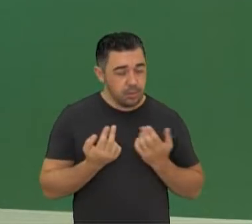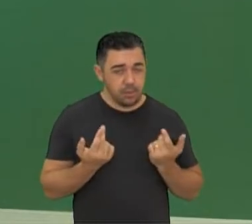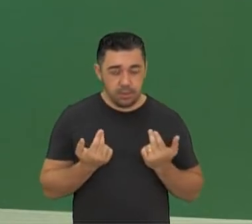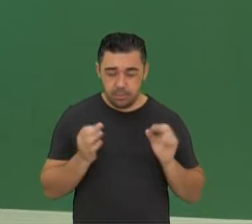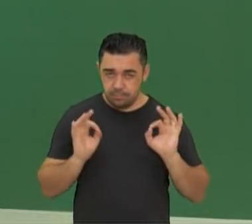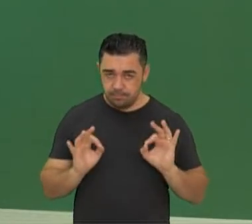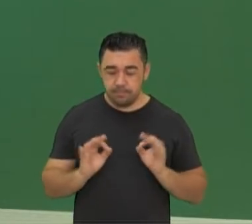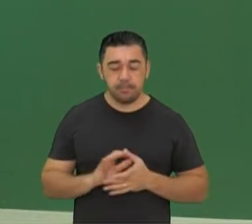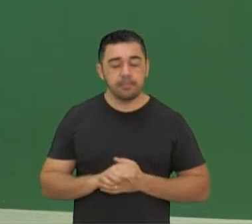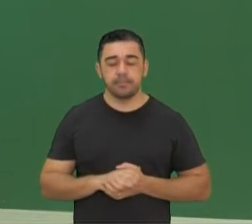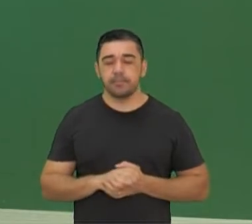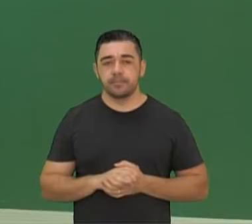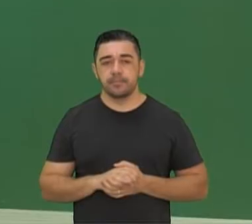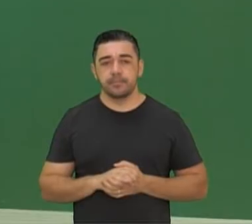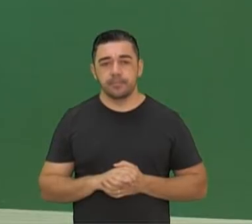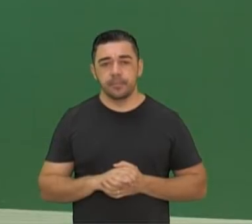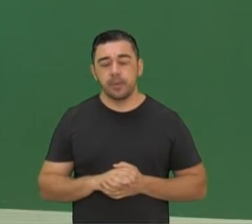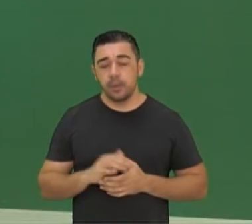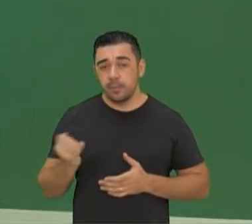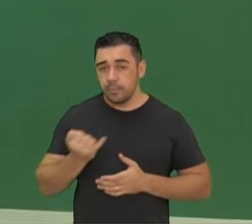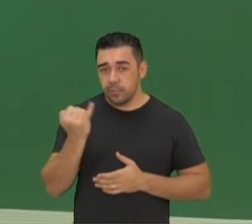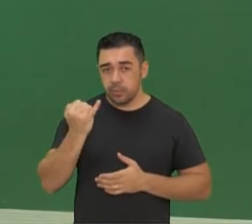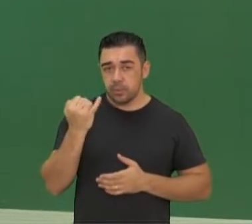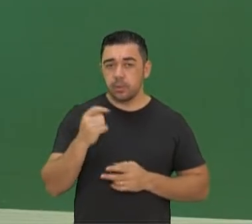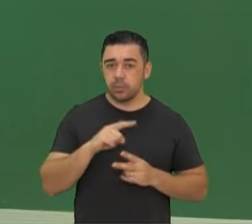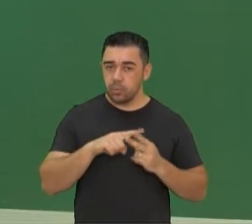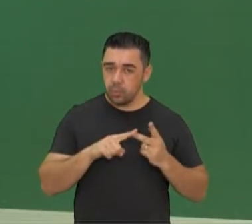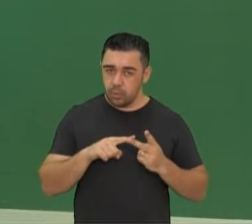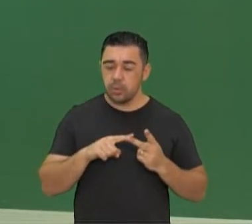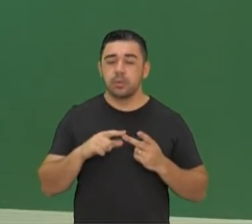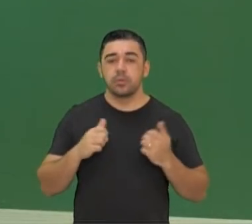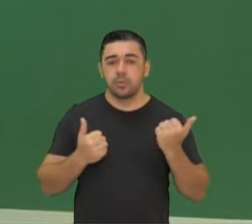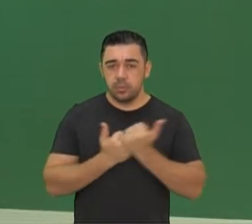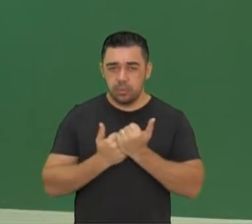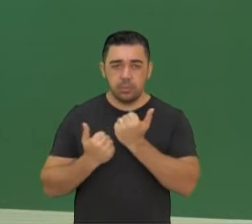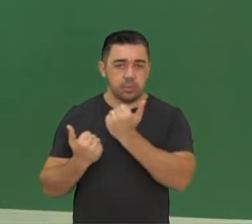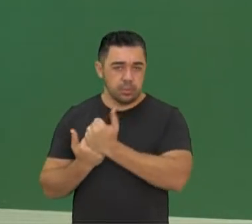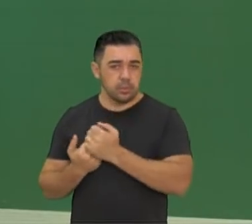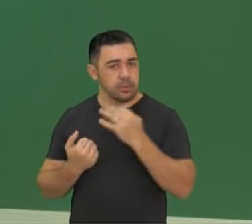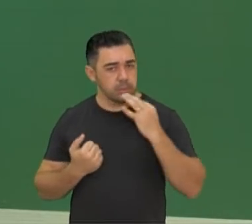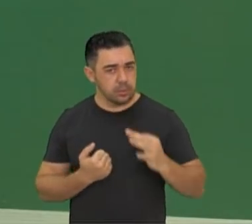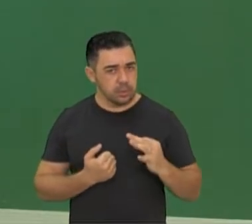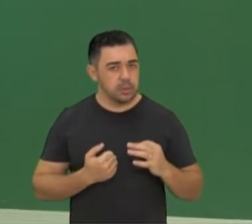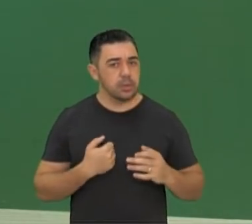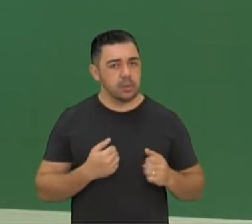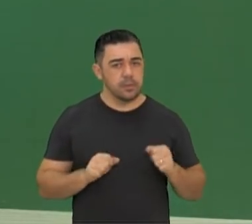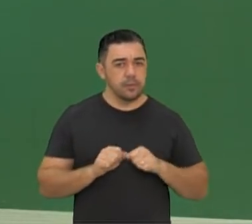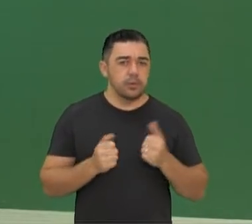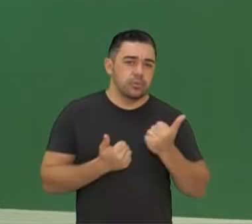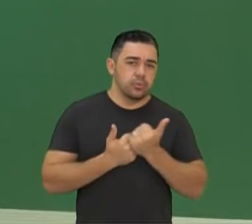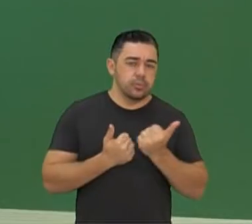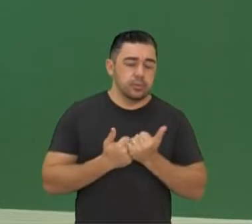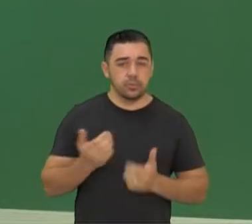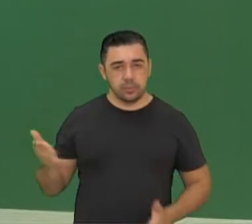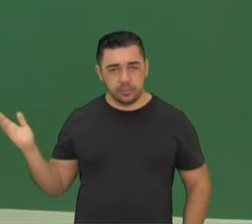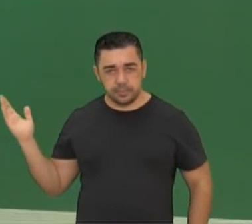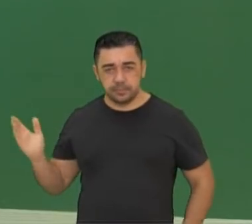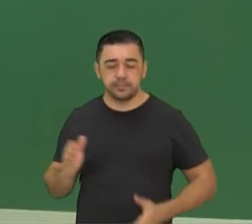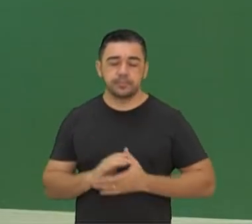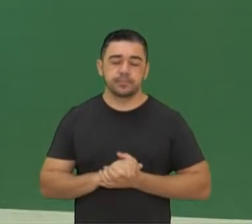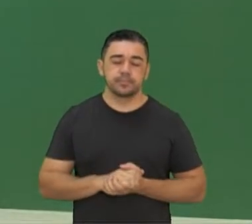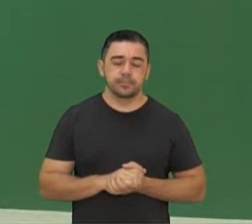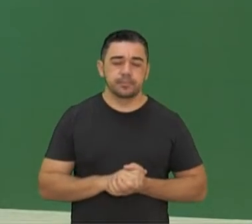exatamente igual ao que eu fiz, né? Mas o importante é que a tua substituição dos cálculos esteja correta. Então é por isso que eu vou fazer a substituição no 4.